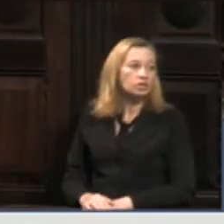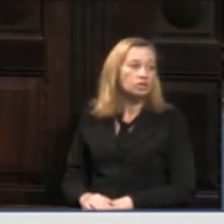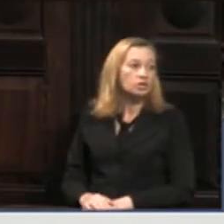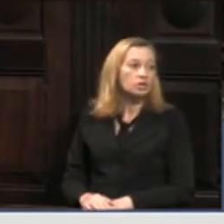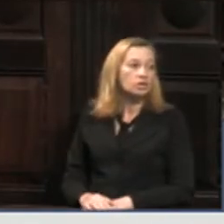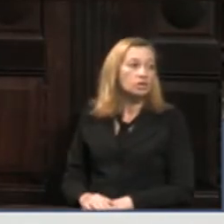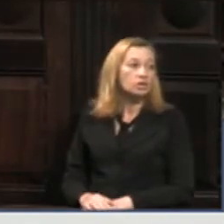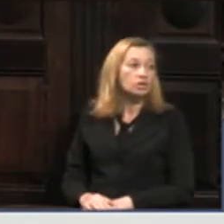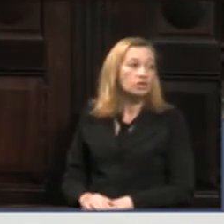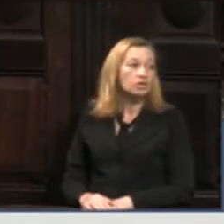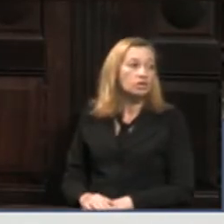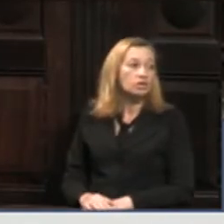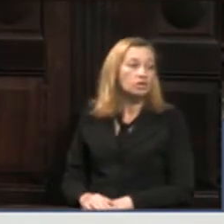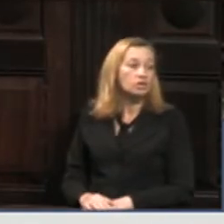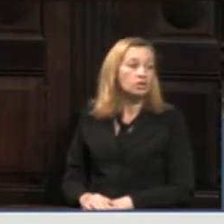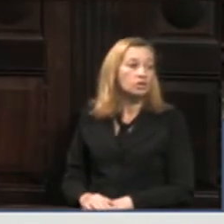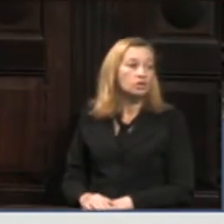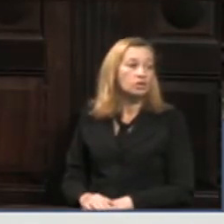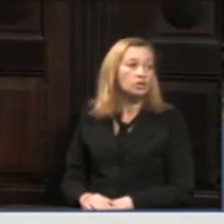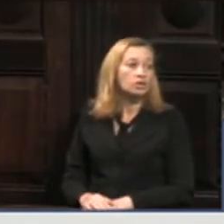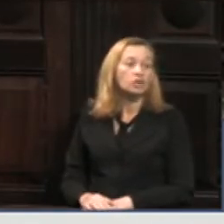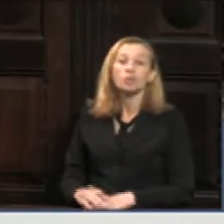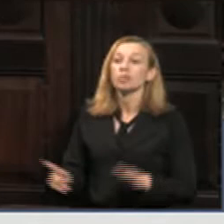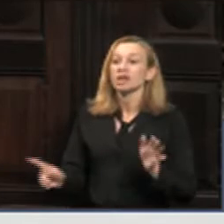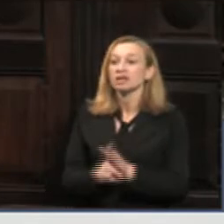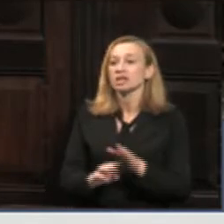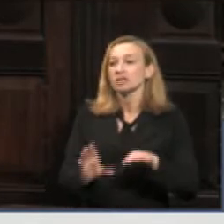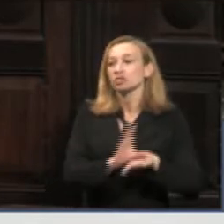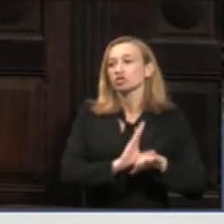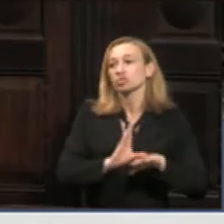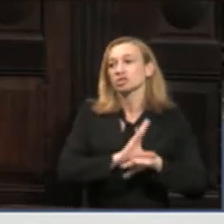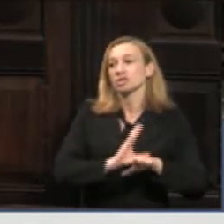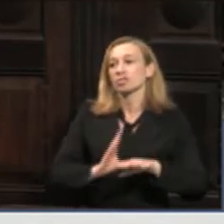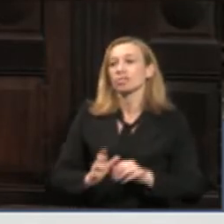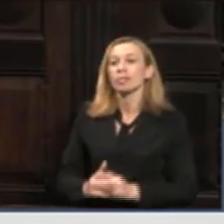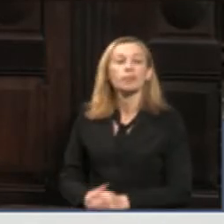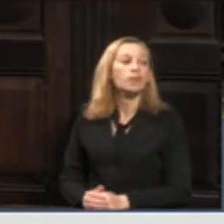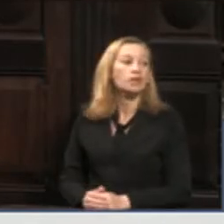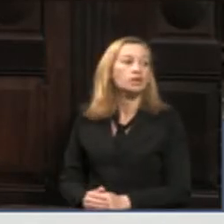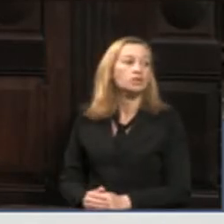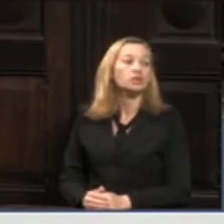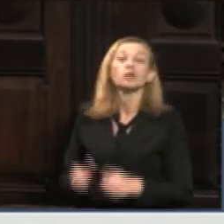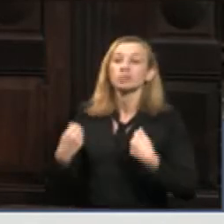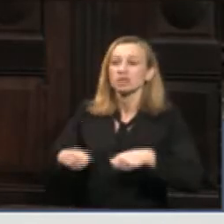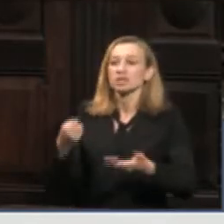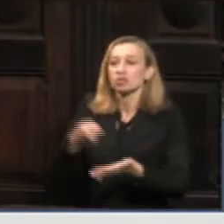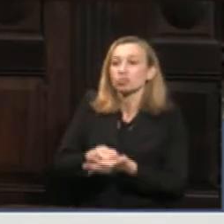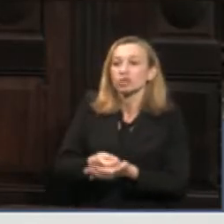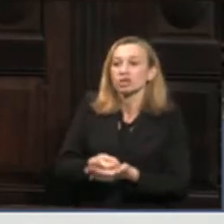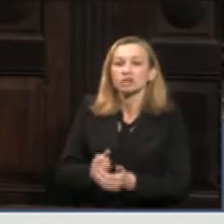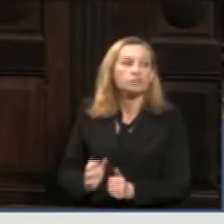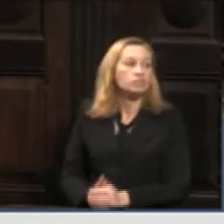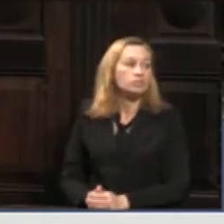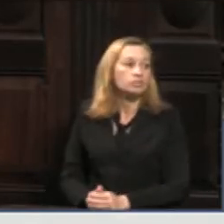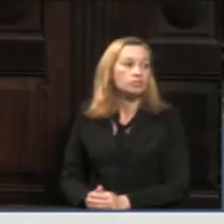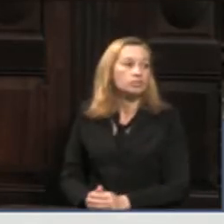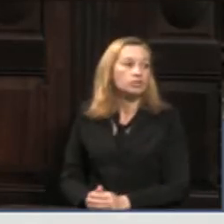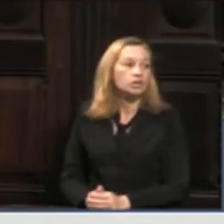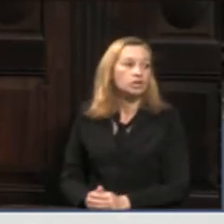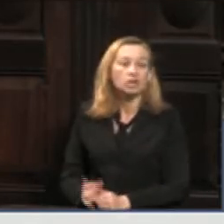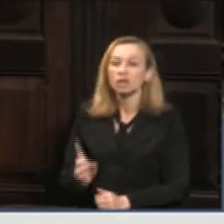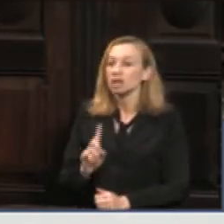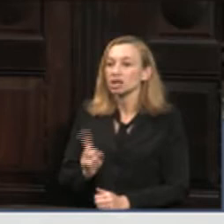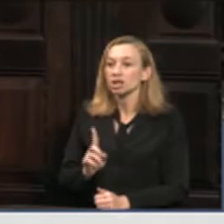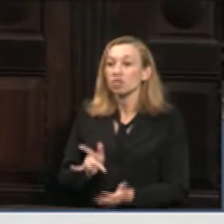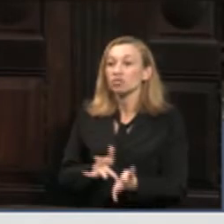são dispositivos constitucionais que devem ser cumpridos, mas não